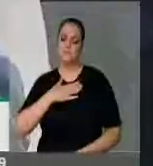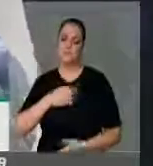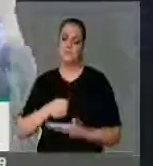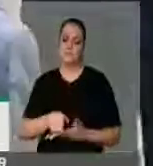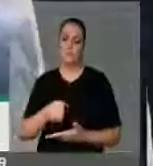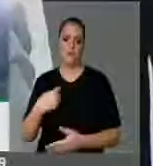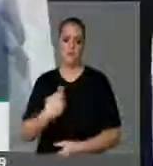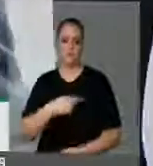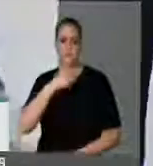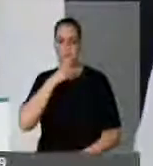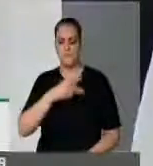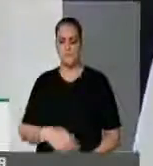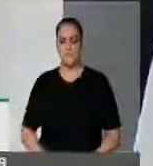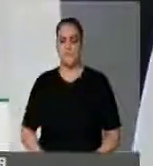presidente